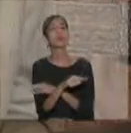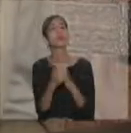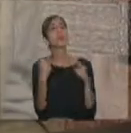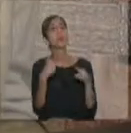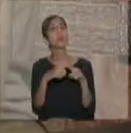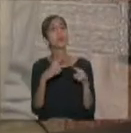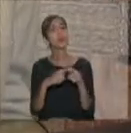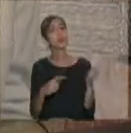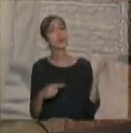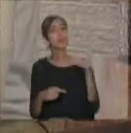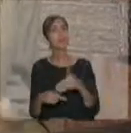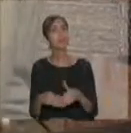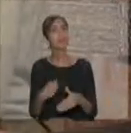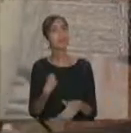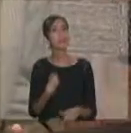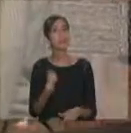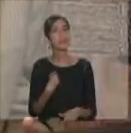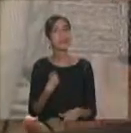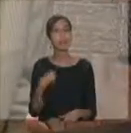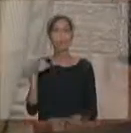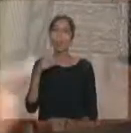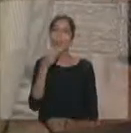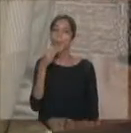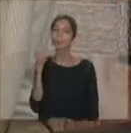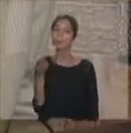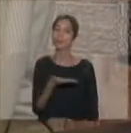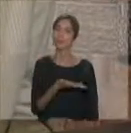aqui? Esse menino.